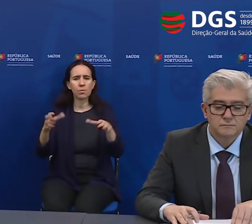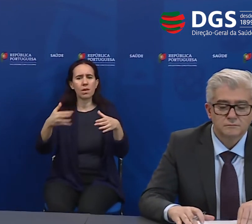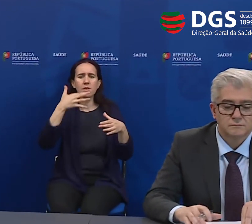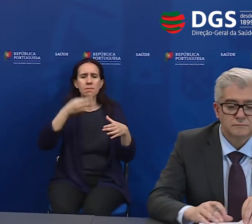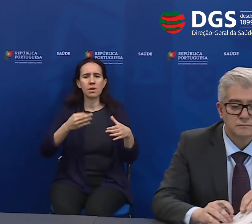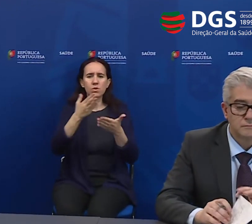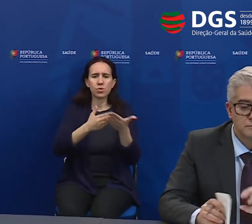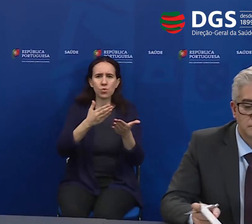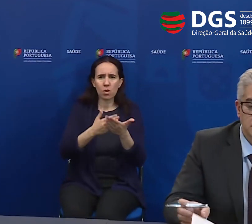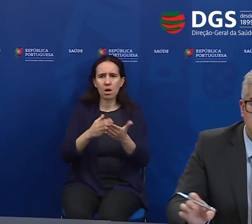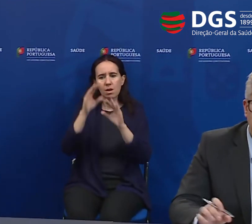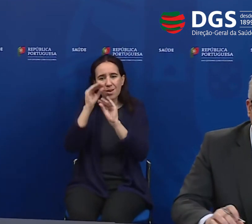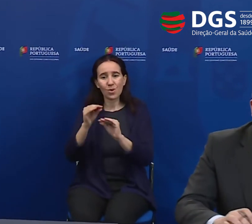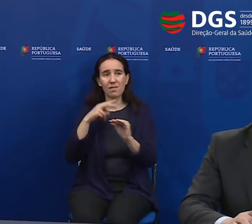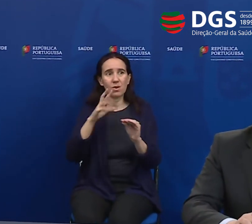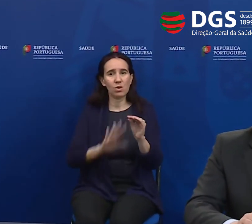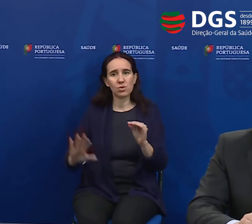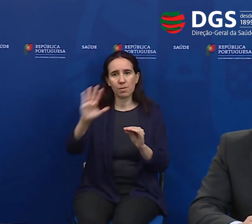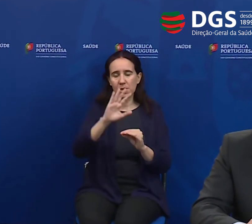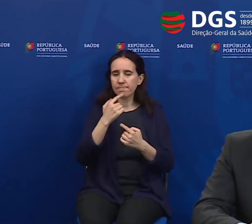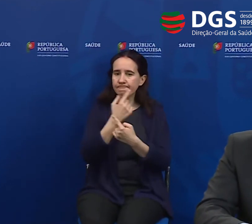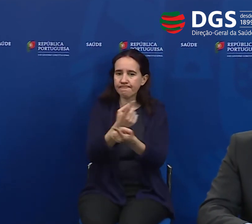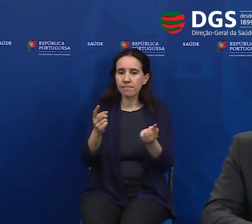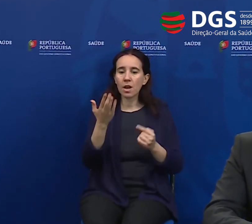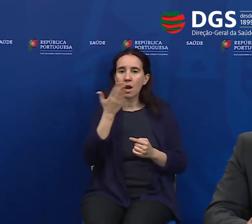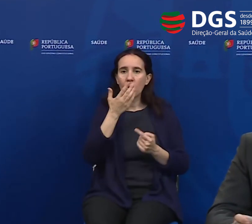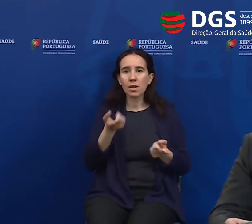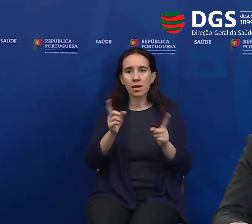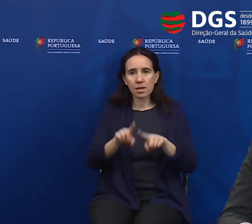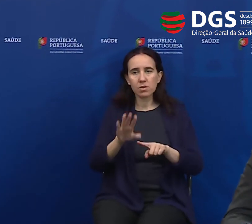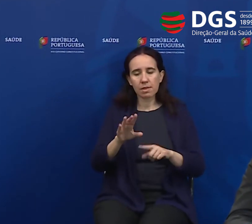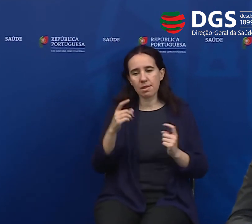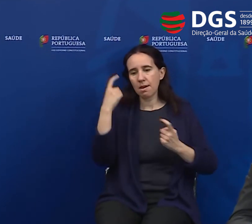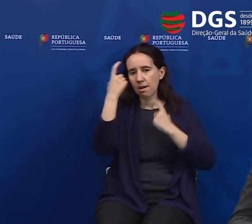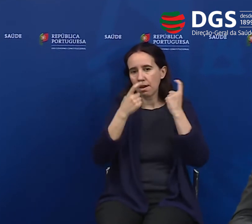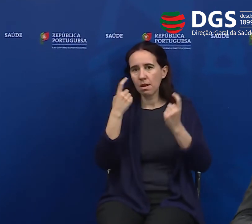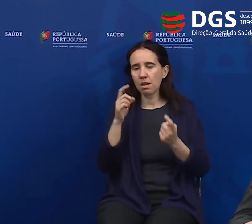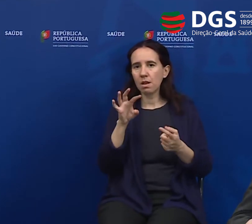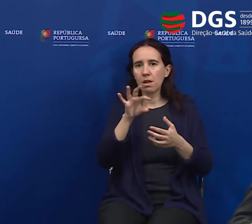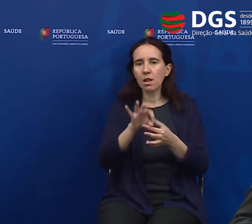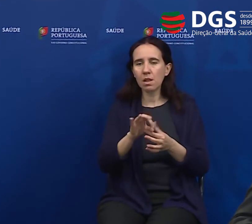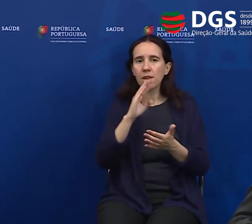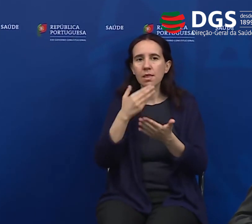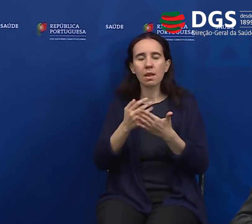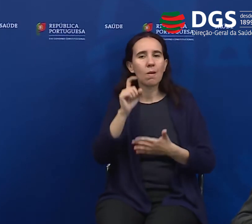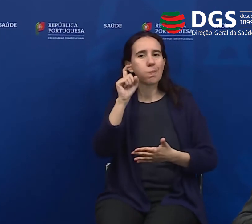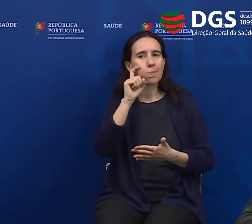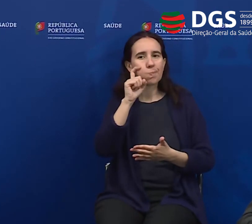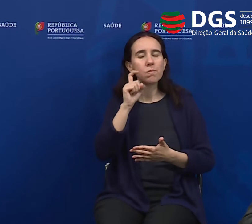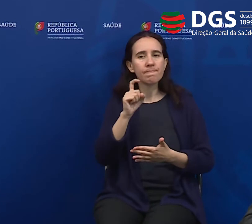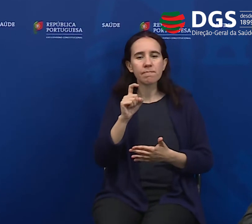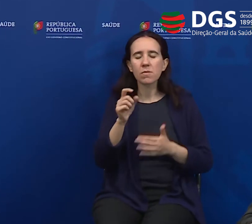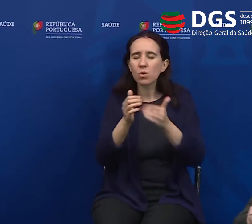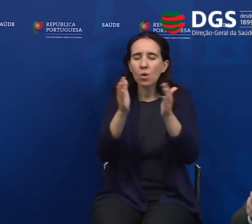comunidade escolar e educativa do nosso país, que este regresso às aulas está a ser ponderado para garantir a segurança